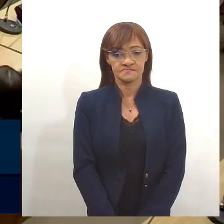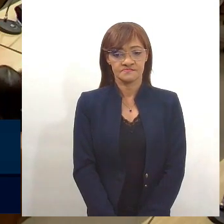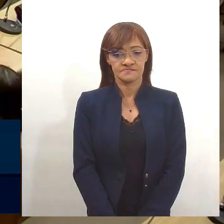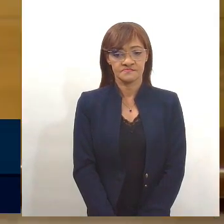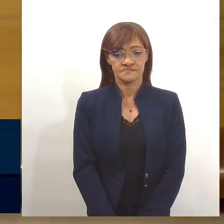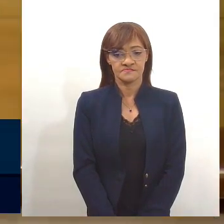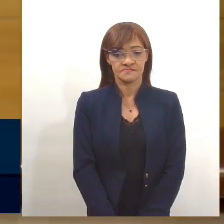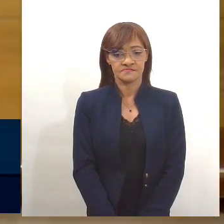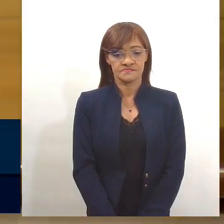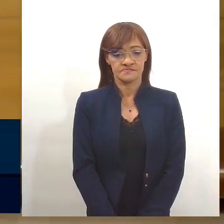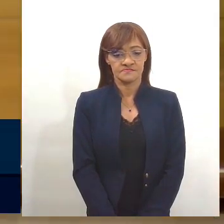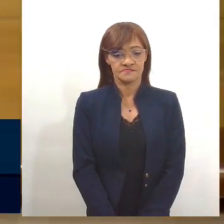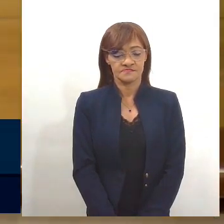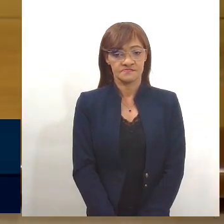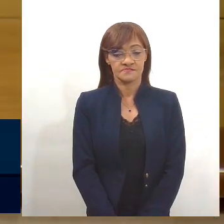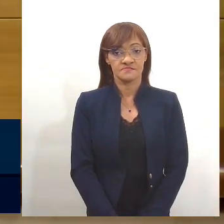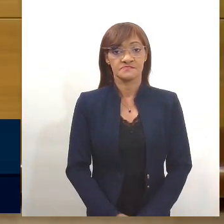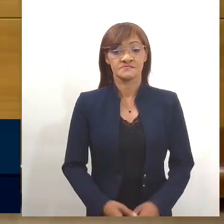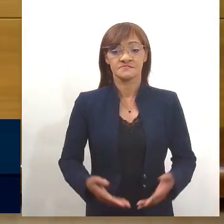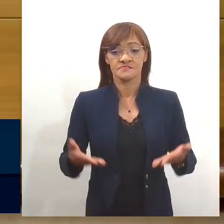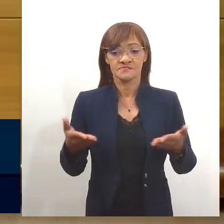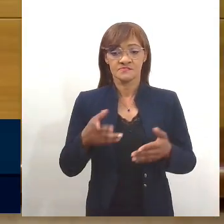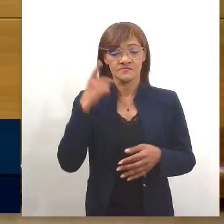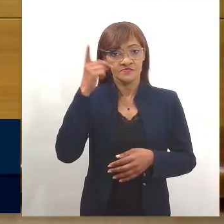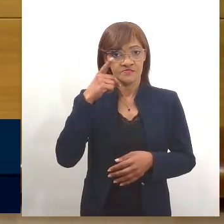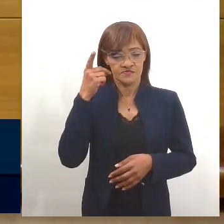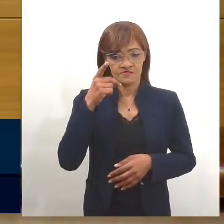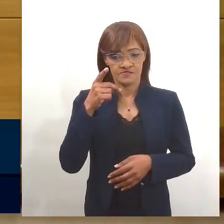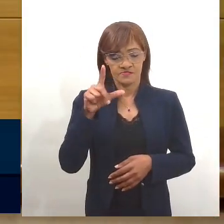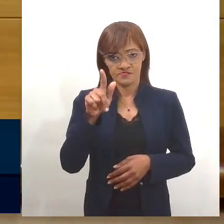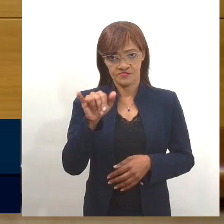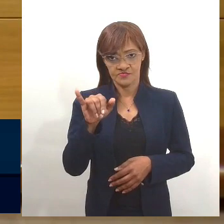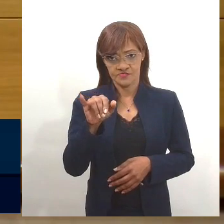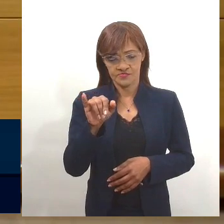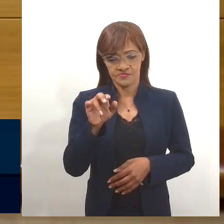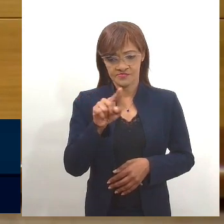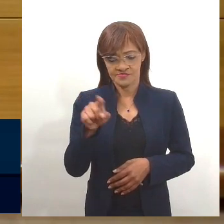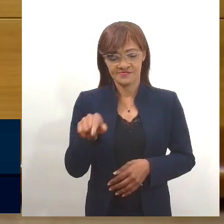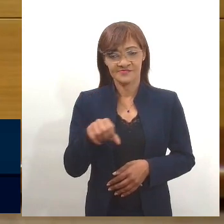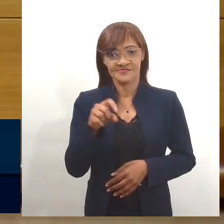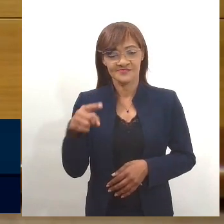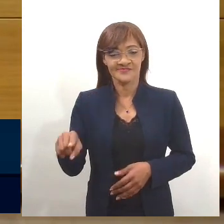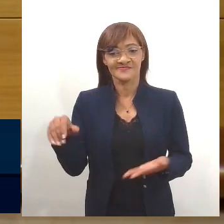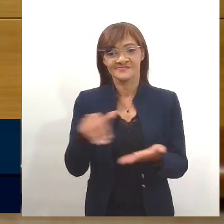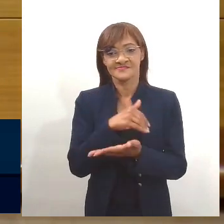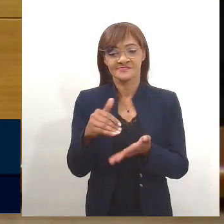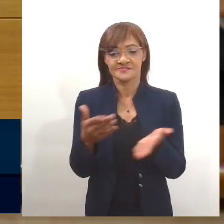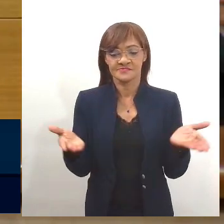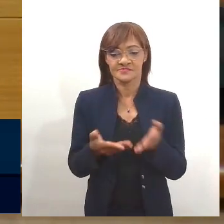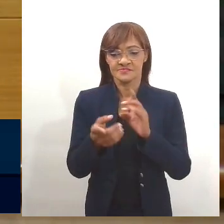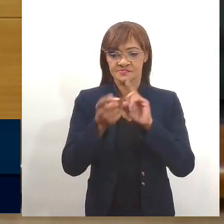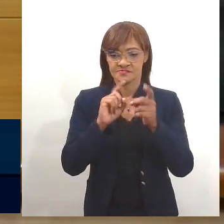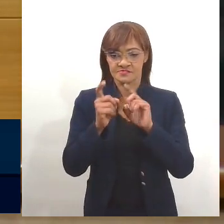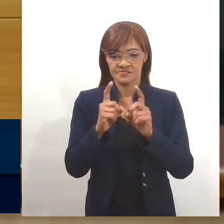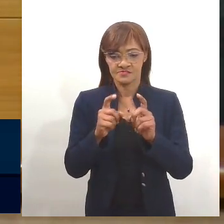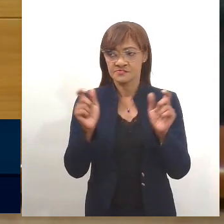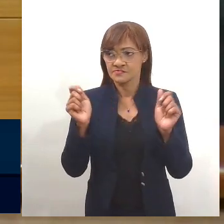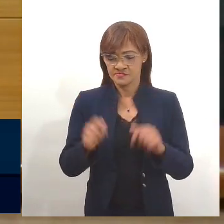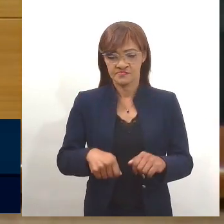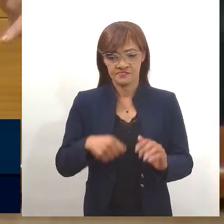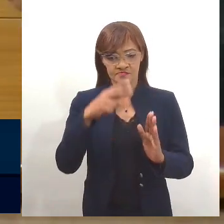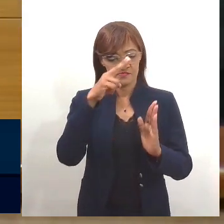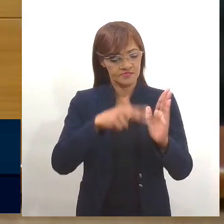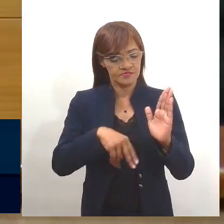Solicitamos ao deputado Luizão Donald Trump, secretário nesta sessão, que faça a leitura da resolução que concede o título